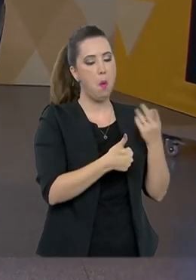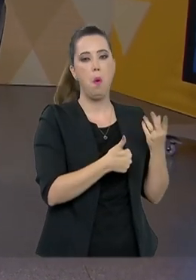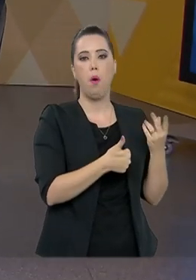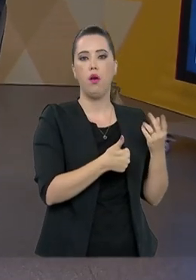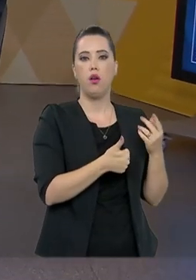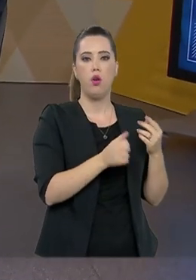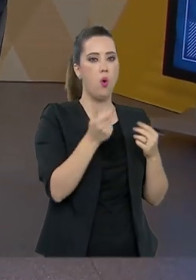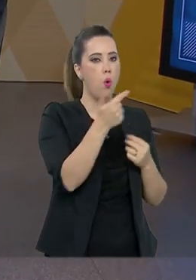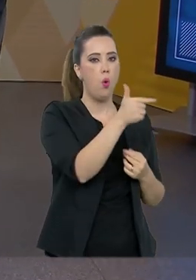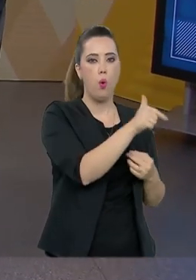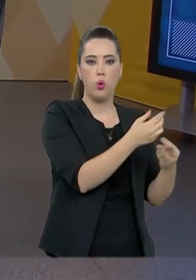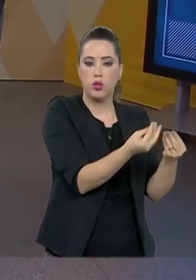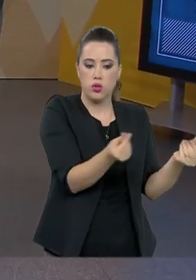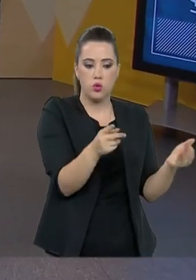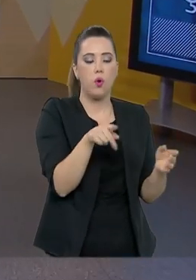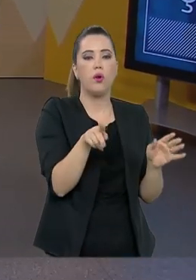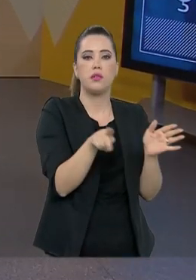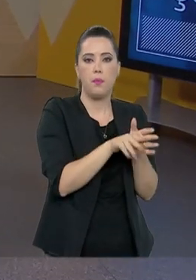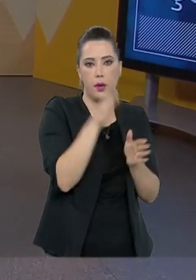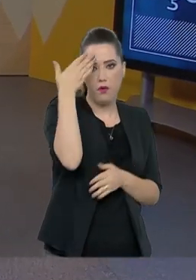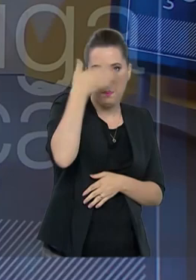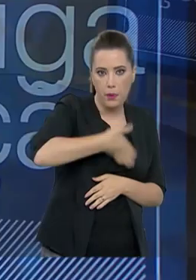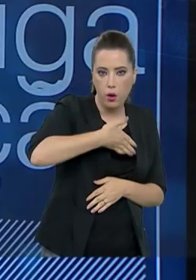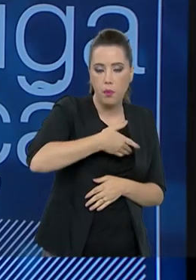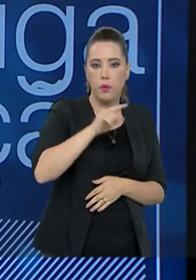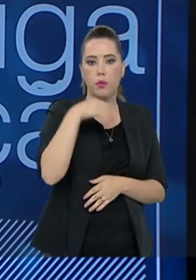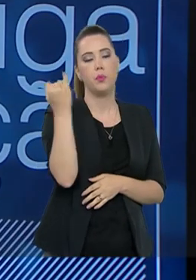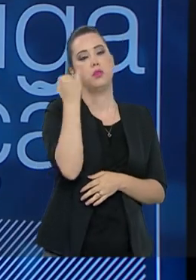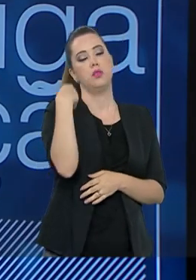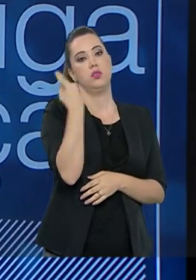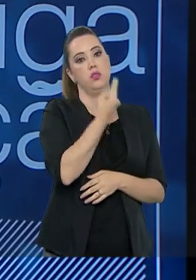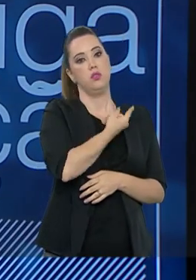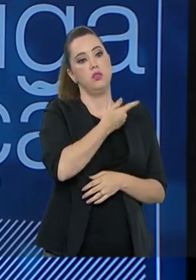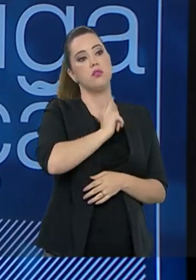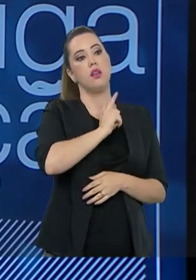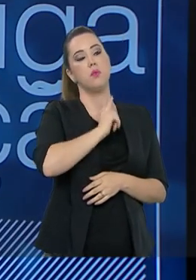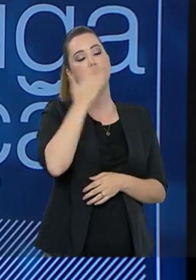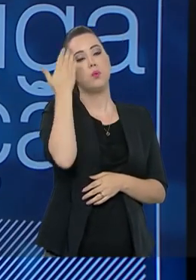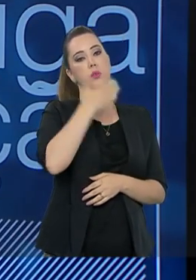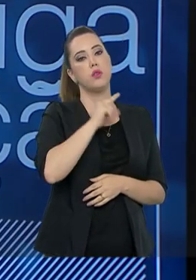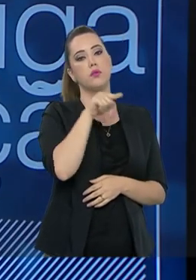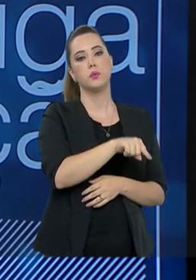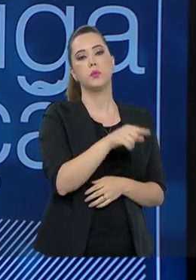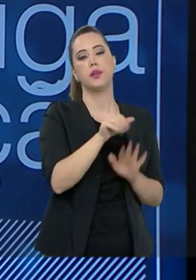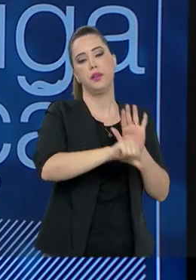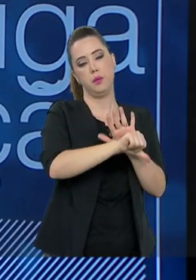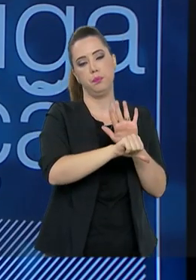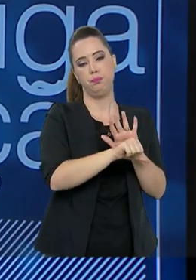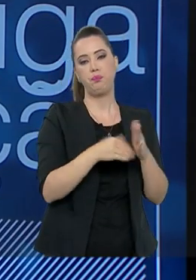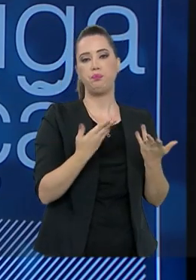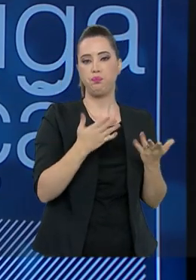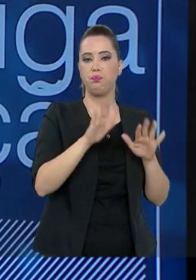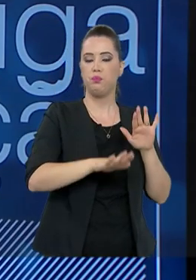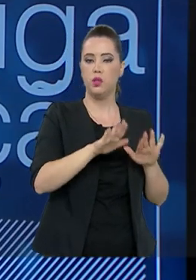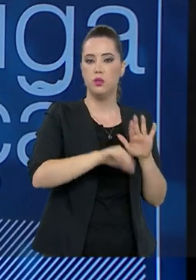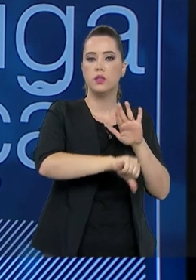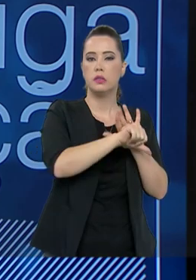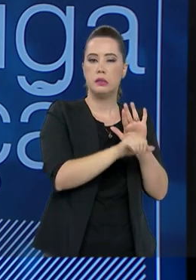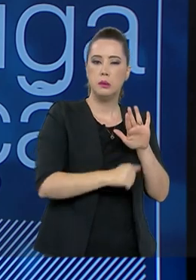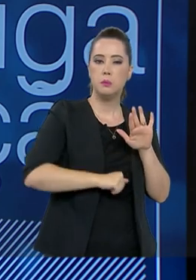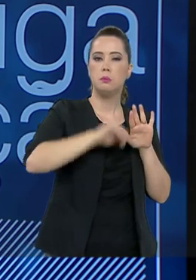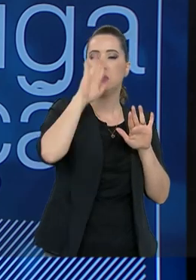deixou outros meios de prova, né, o que importa é o que nós temos como prova ali para aquele crime. Então, alguns crimes deixam